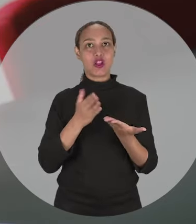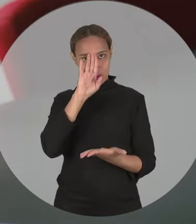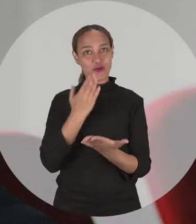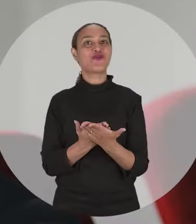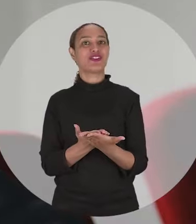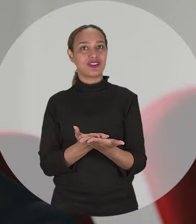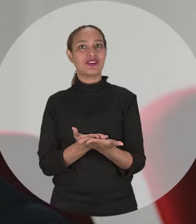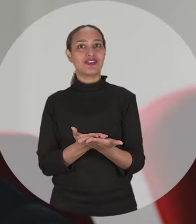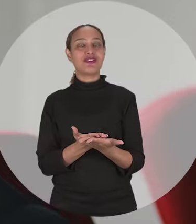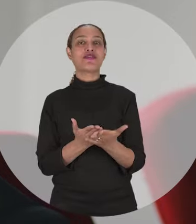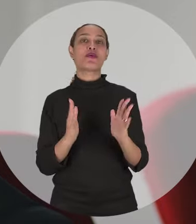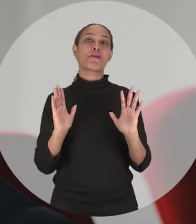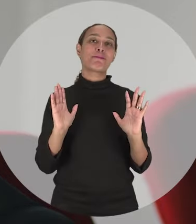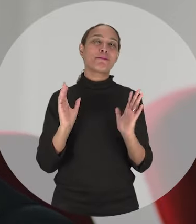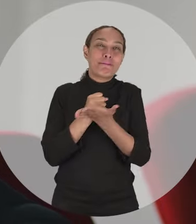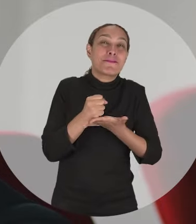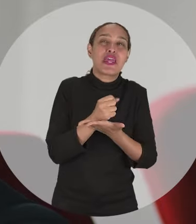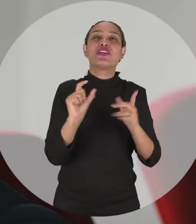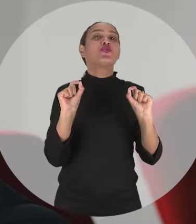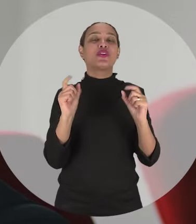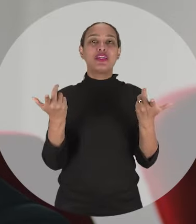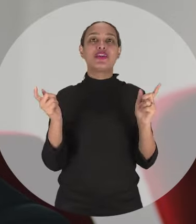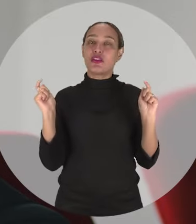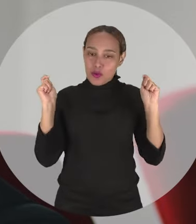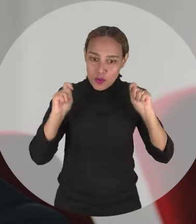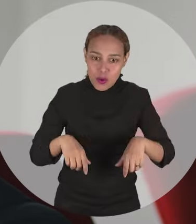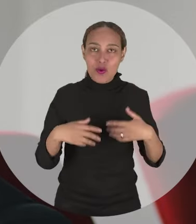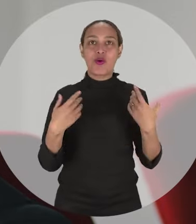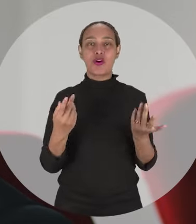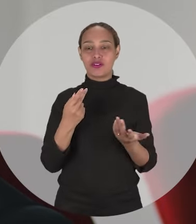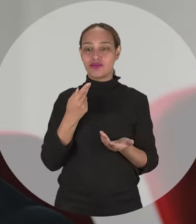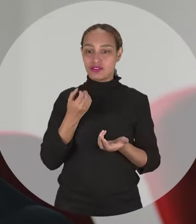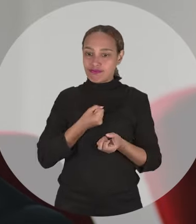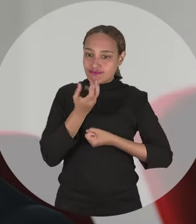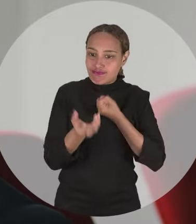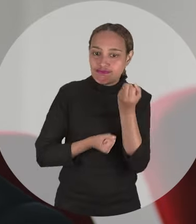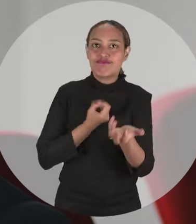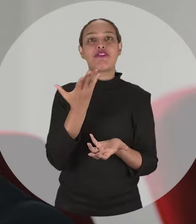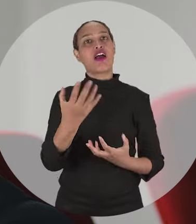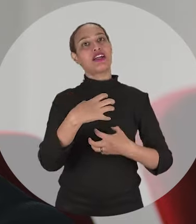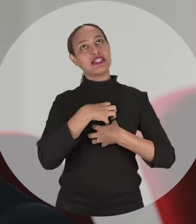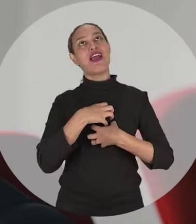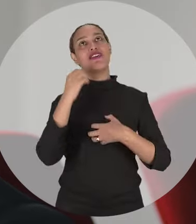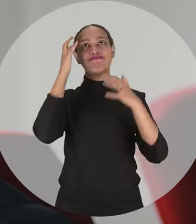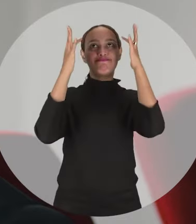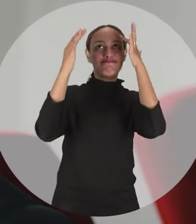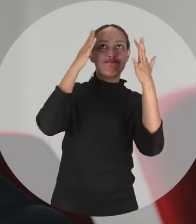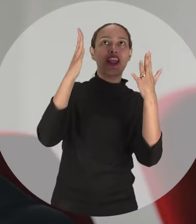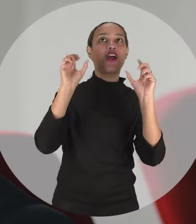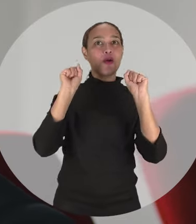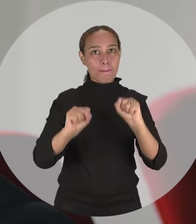confiança baseada no fato de que podem dizer seus sentimentos, podem dizer seus